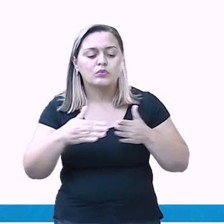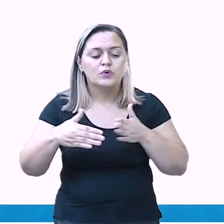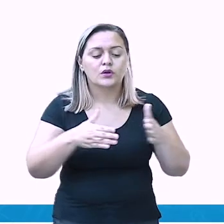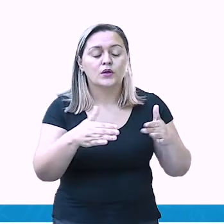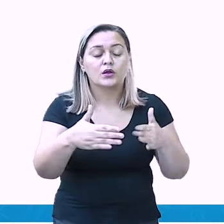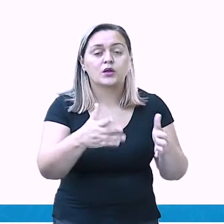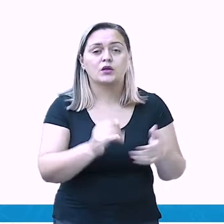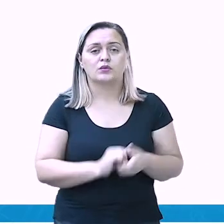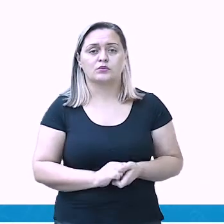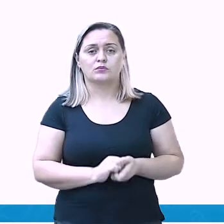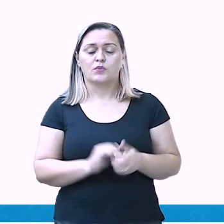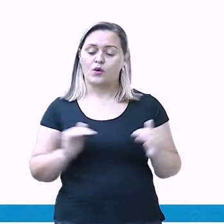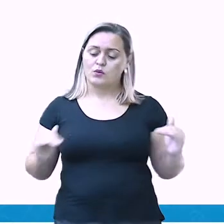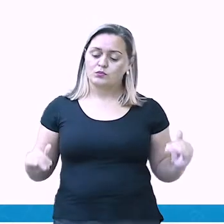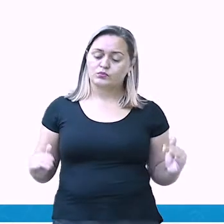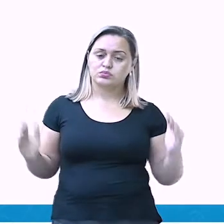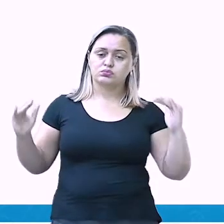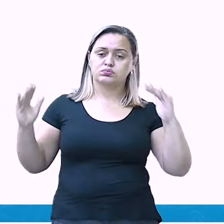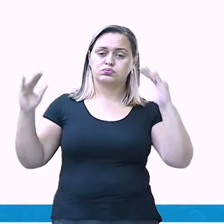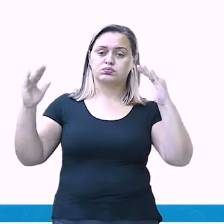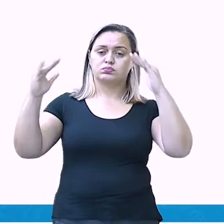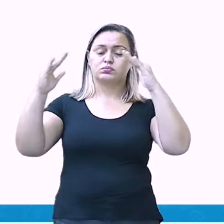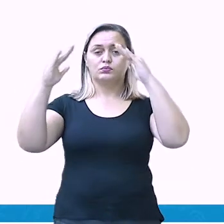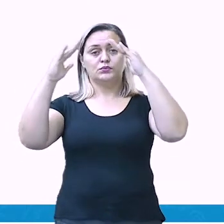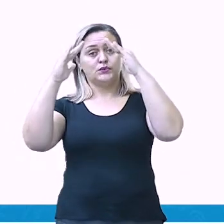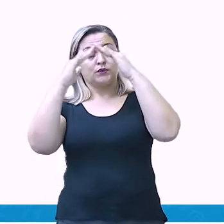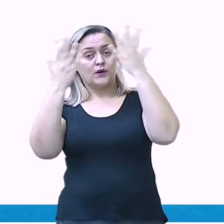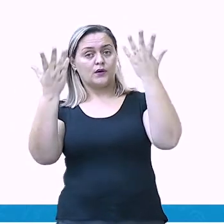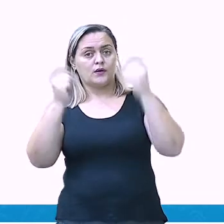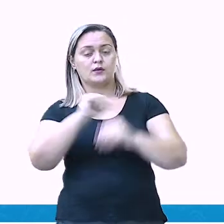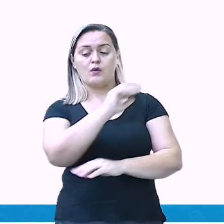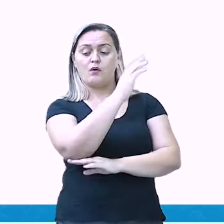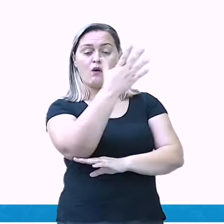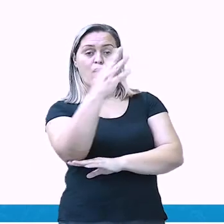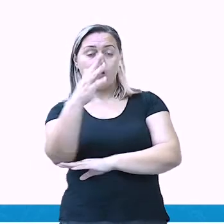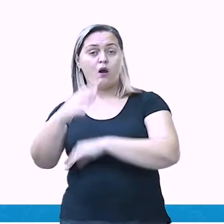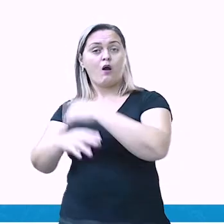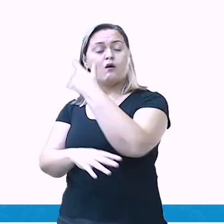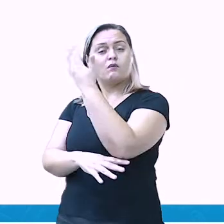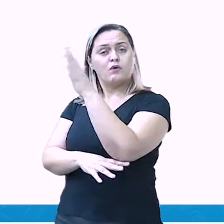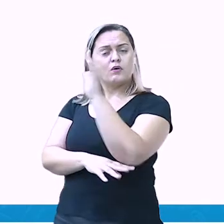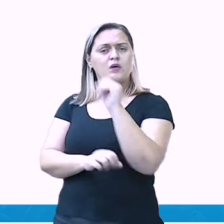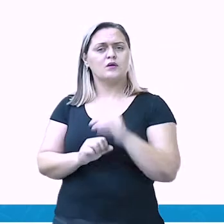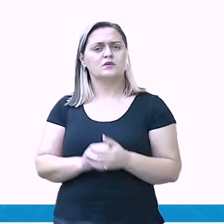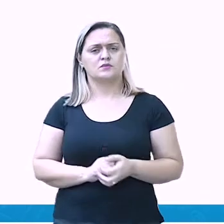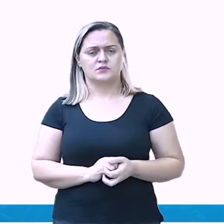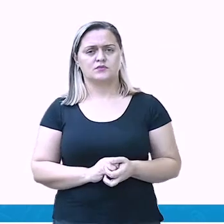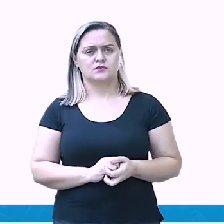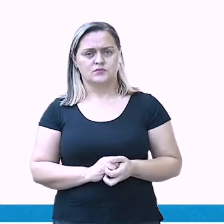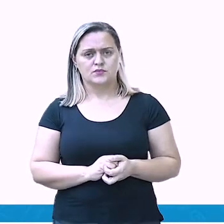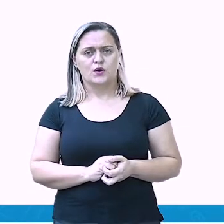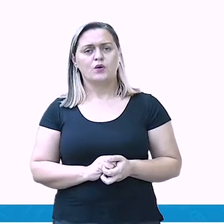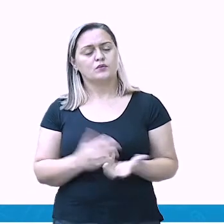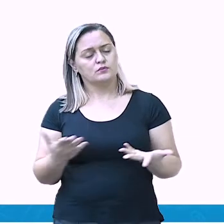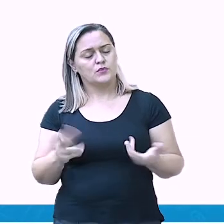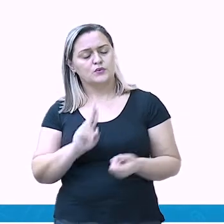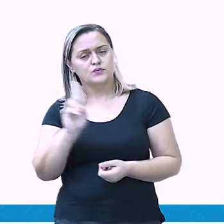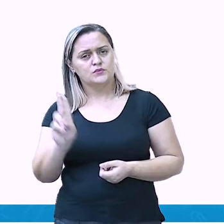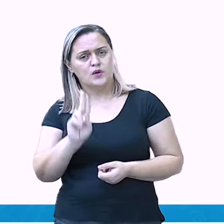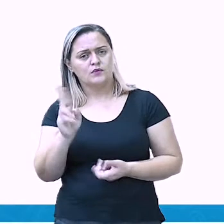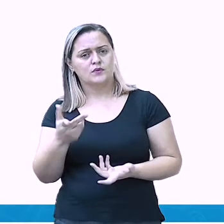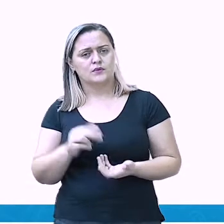volta e fazendo ali o desenho de onde se encontrava, qual era o formato daquele rio, ok?